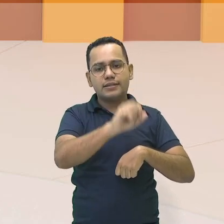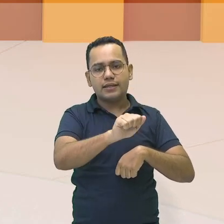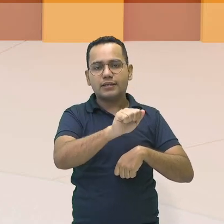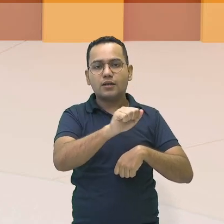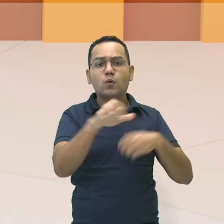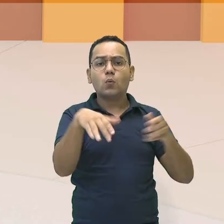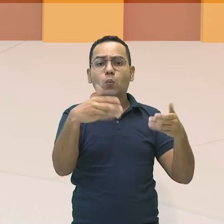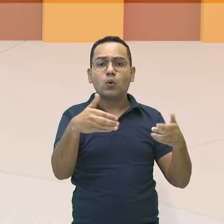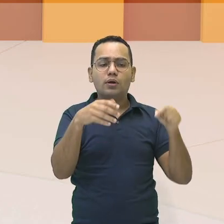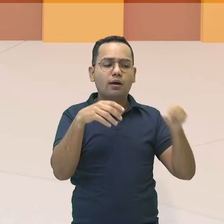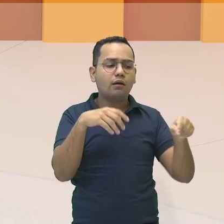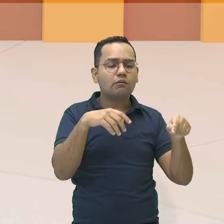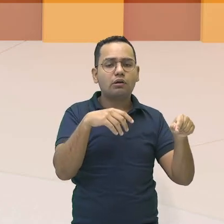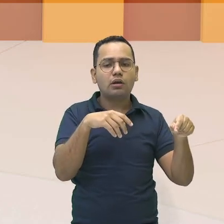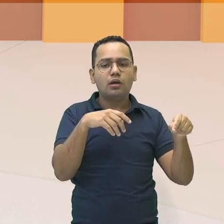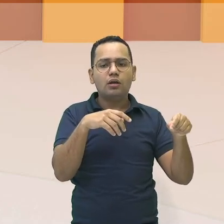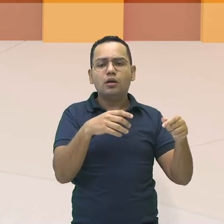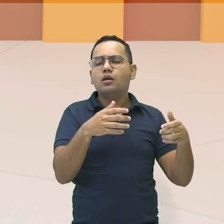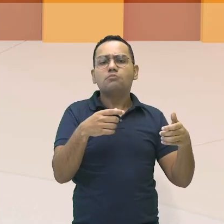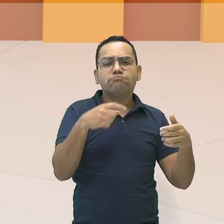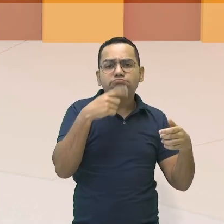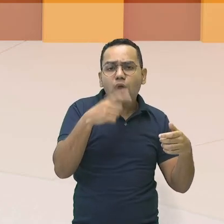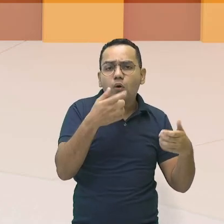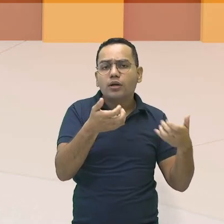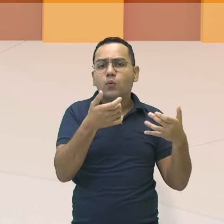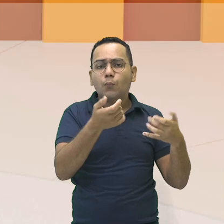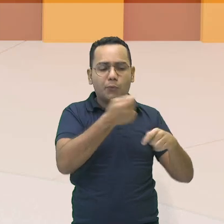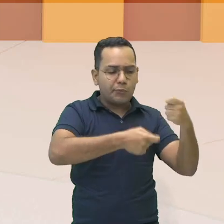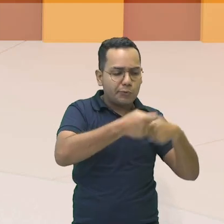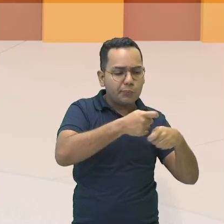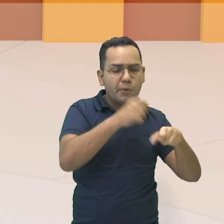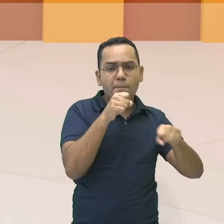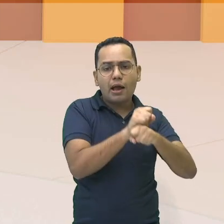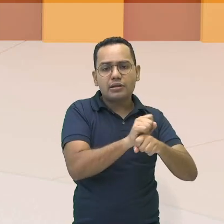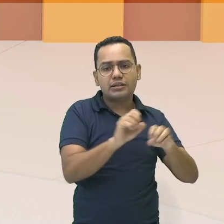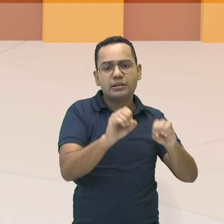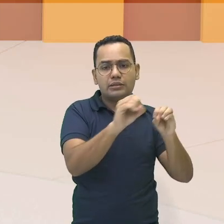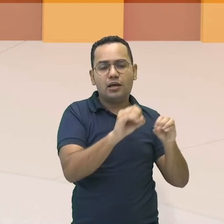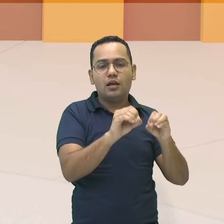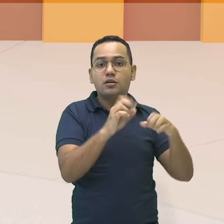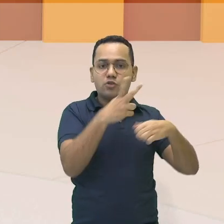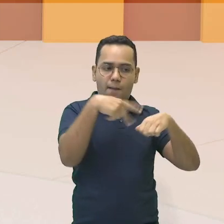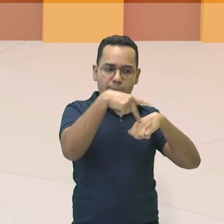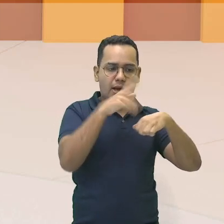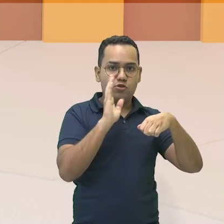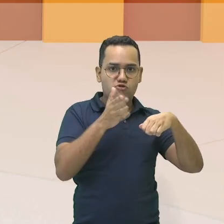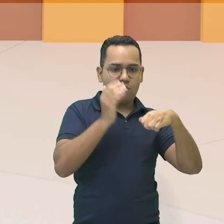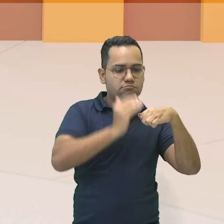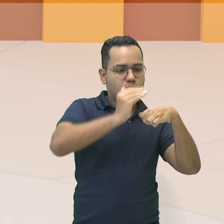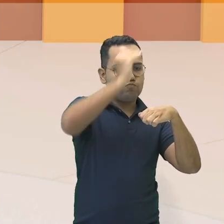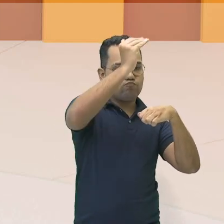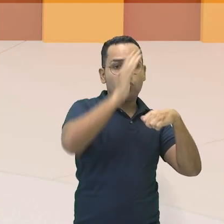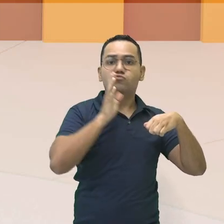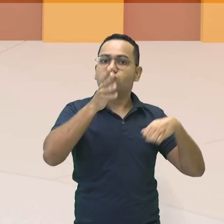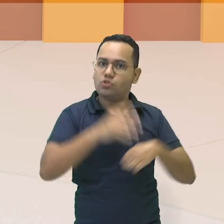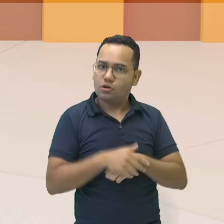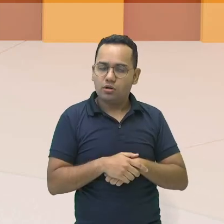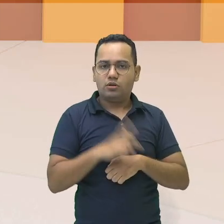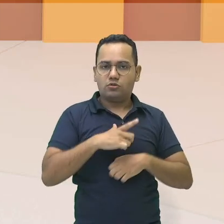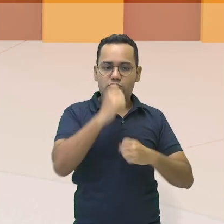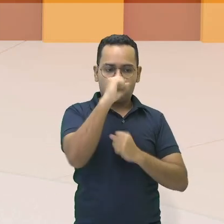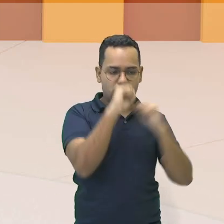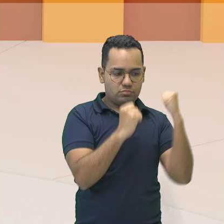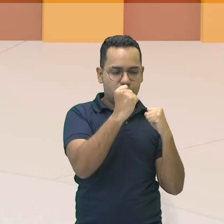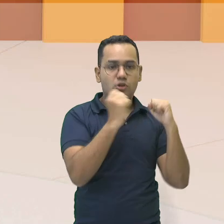avanço do crescimento para conter ali os impactos ambientais. Eram os países desenvolvidos, que já eram industrializados, que já eram